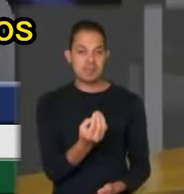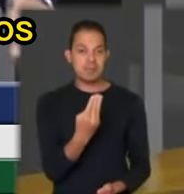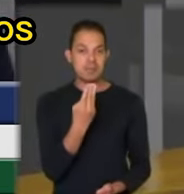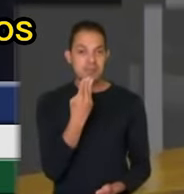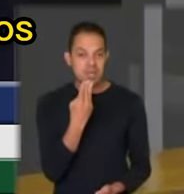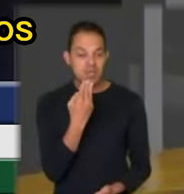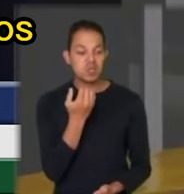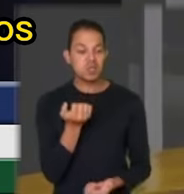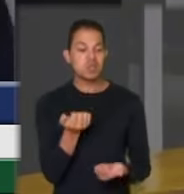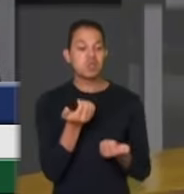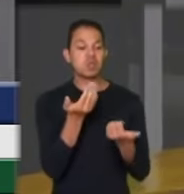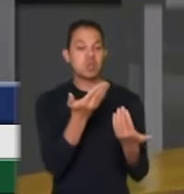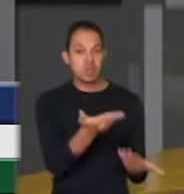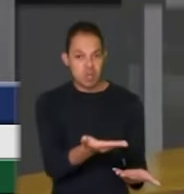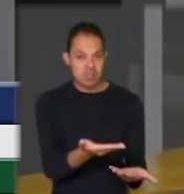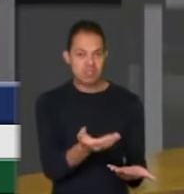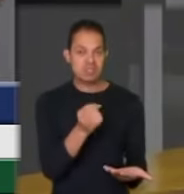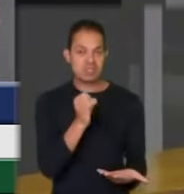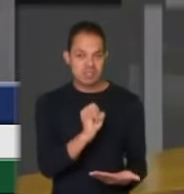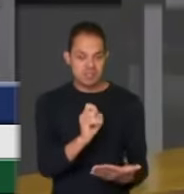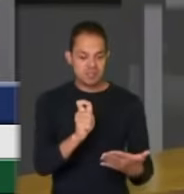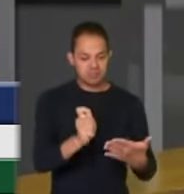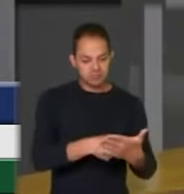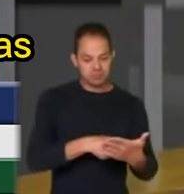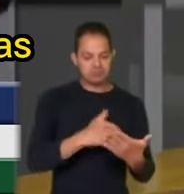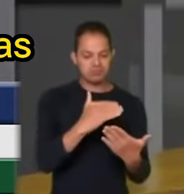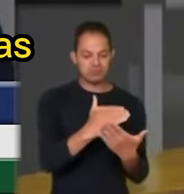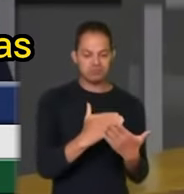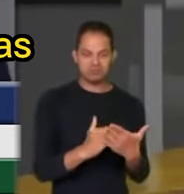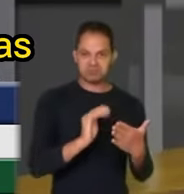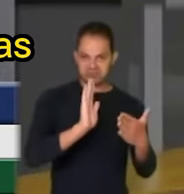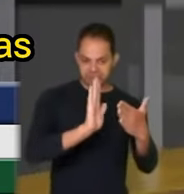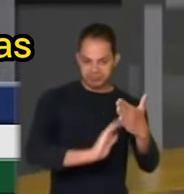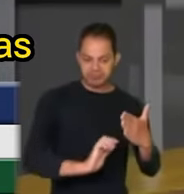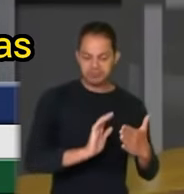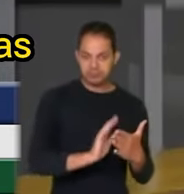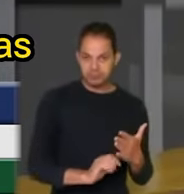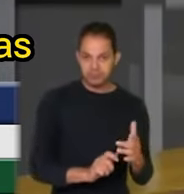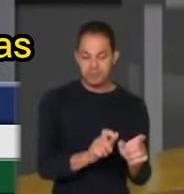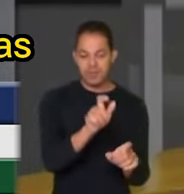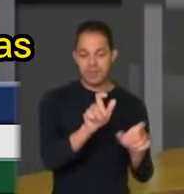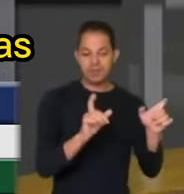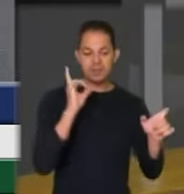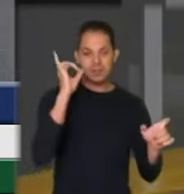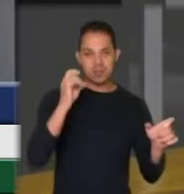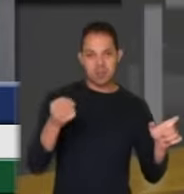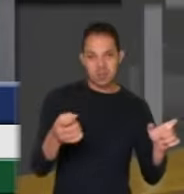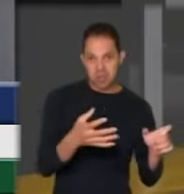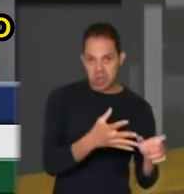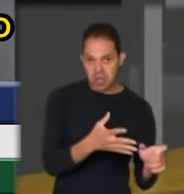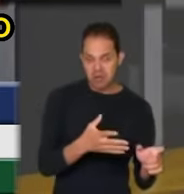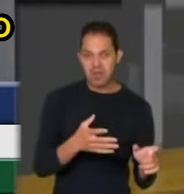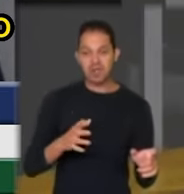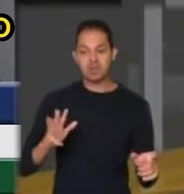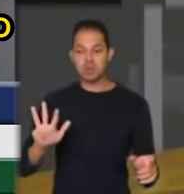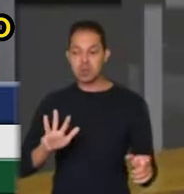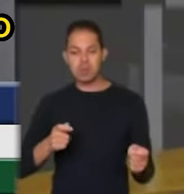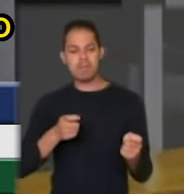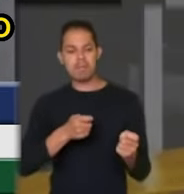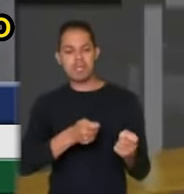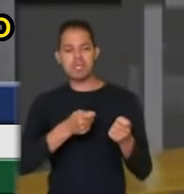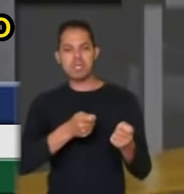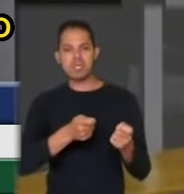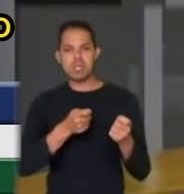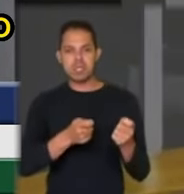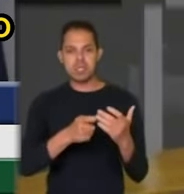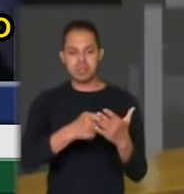novatos estão sendo pressionados por Lula para retirarem suas assinaturas e assim ganhar